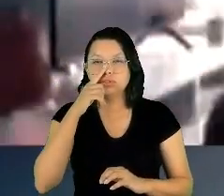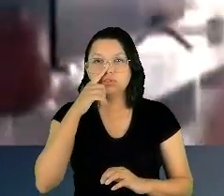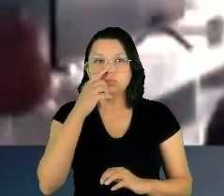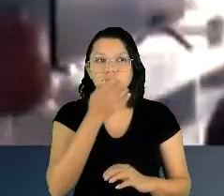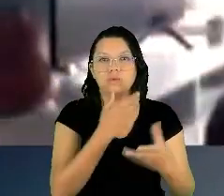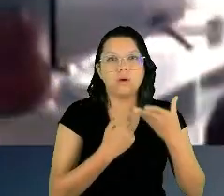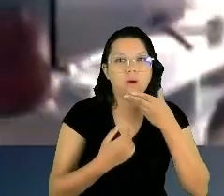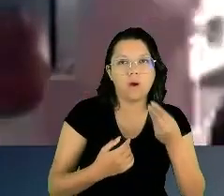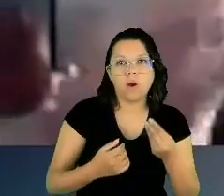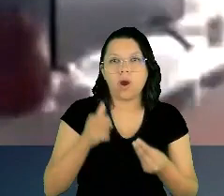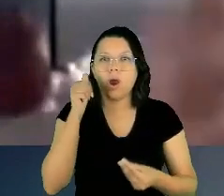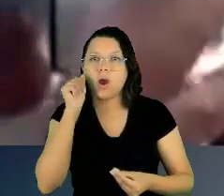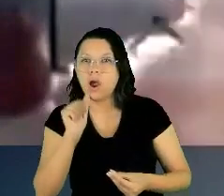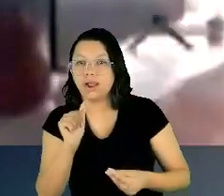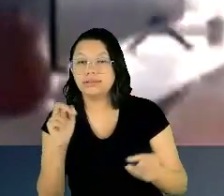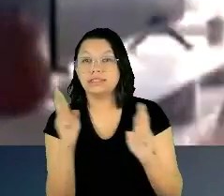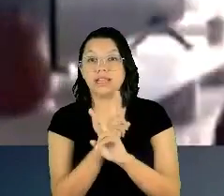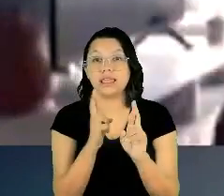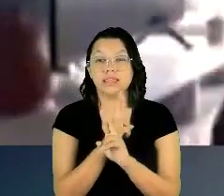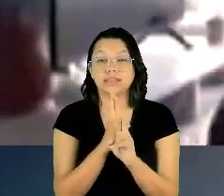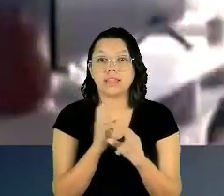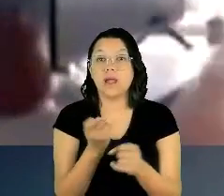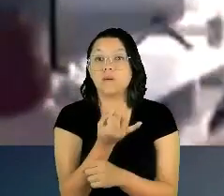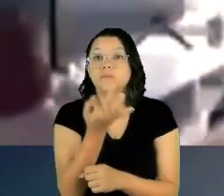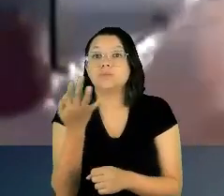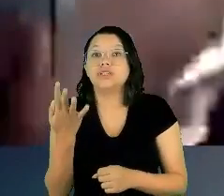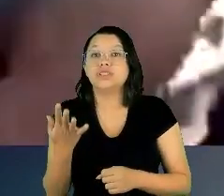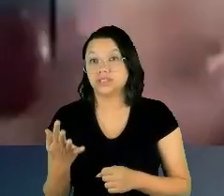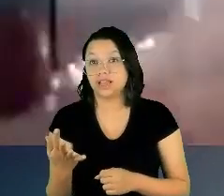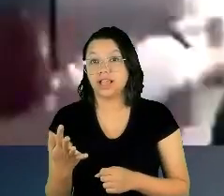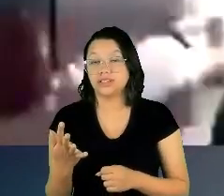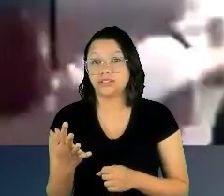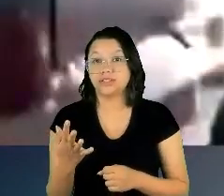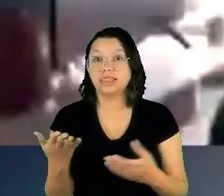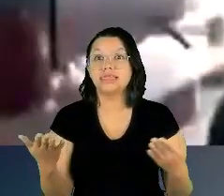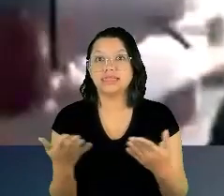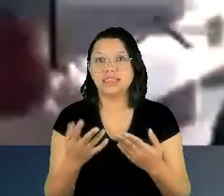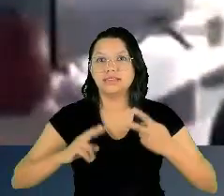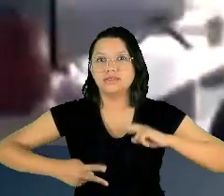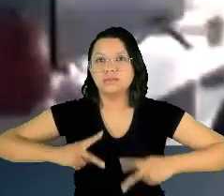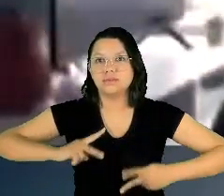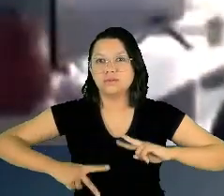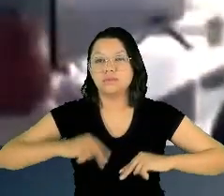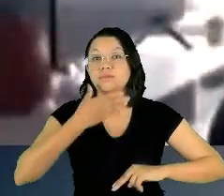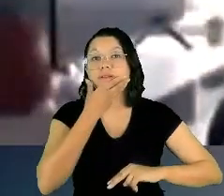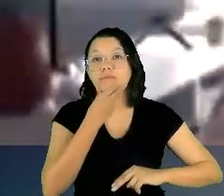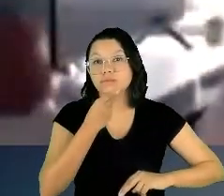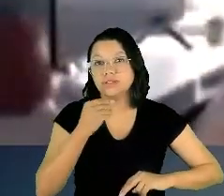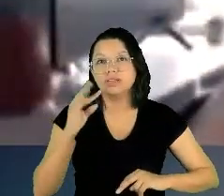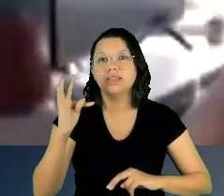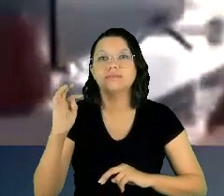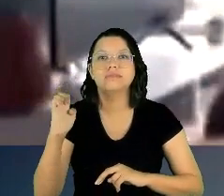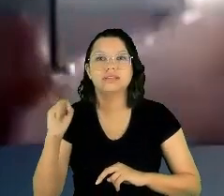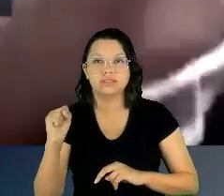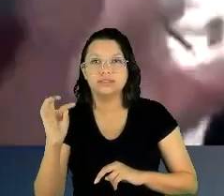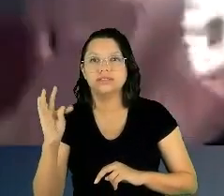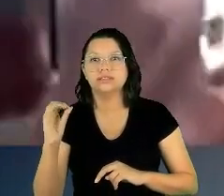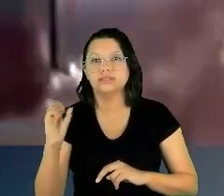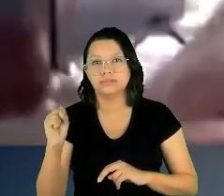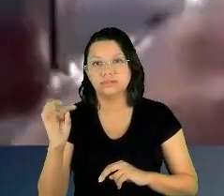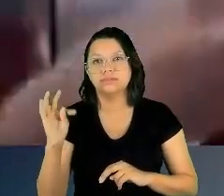de risco, tanto em homens quanto em mulheres, está relacionado a níveis elevados de testosterona. Fizeram um estudo